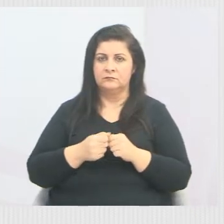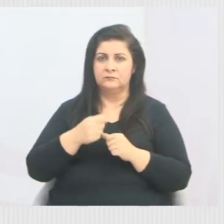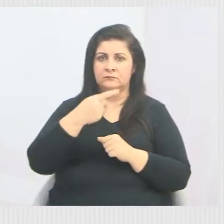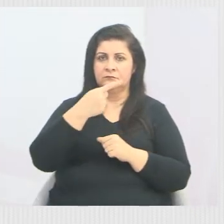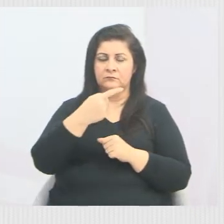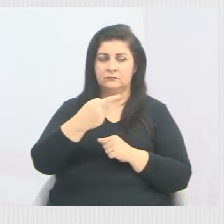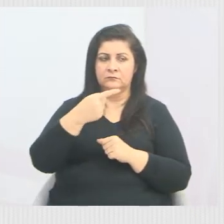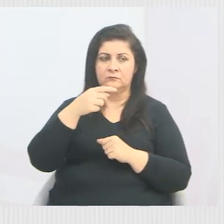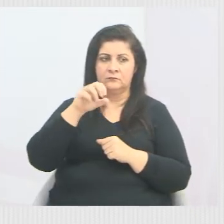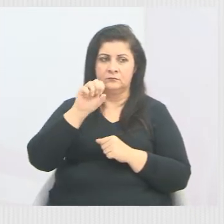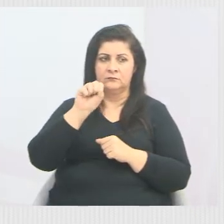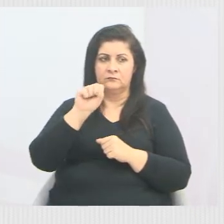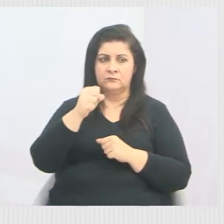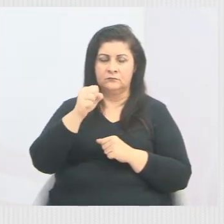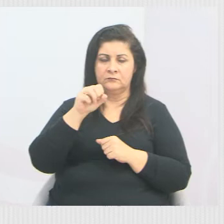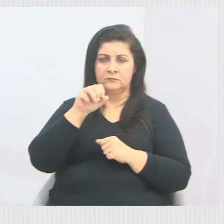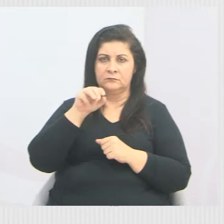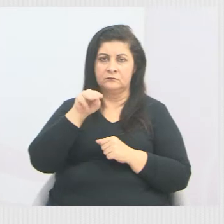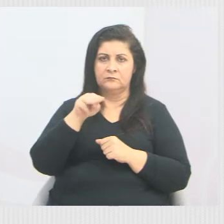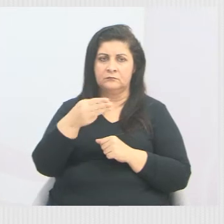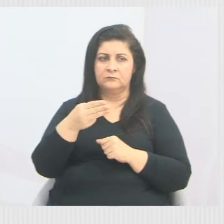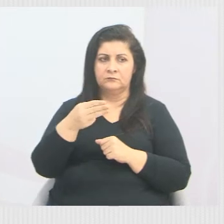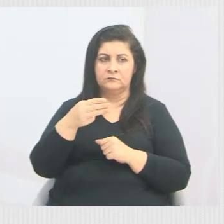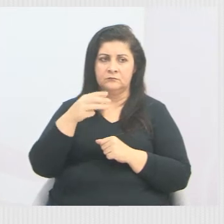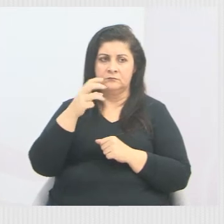de restos a pagar não processado de